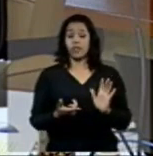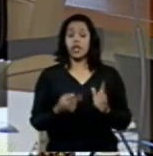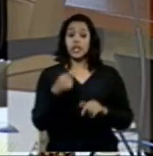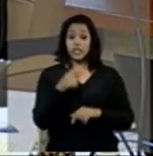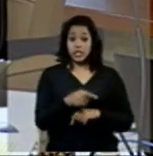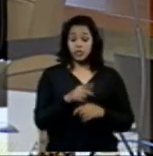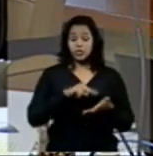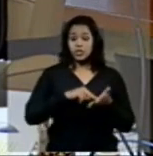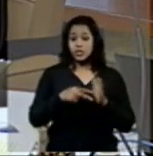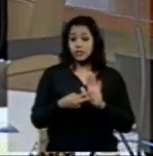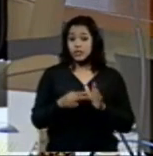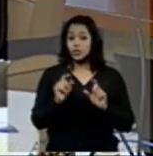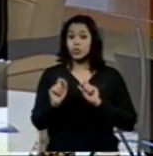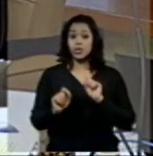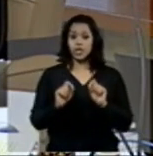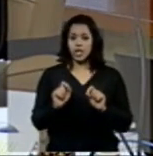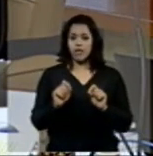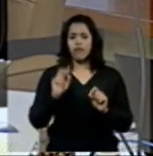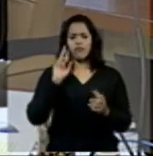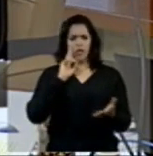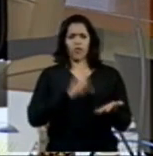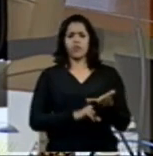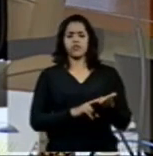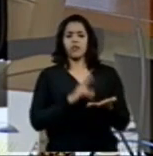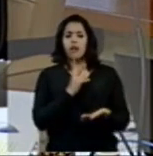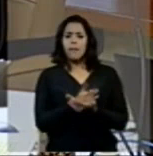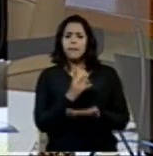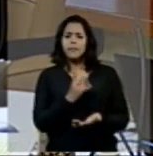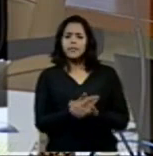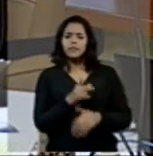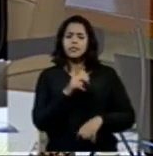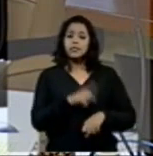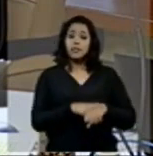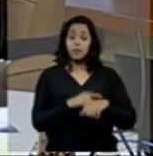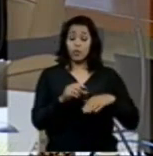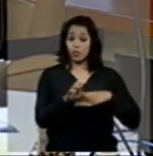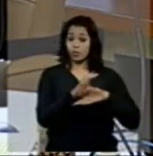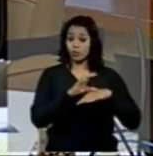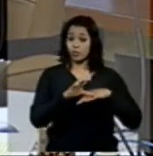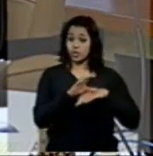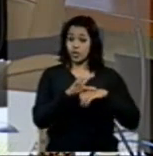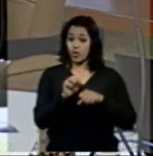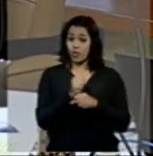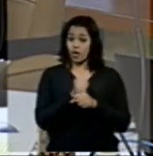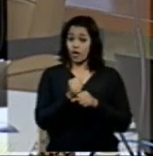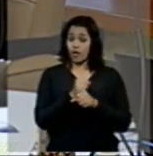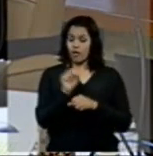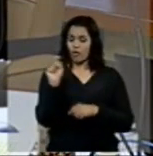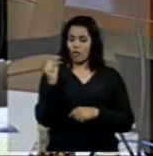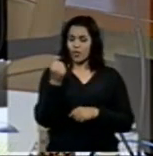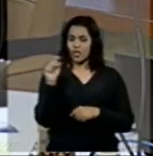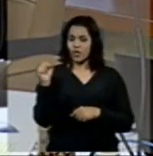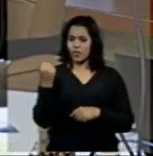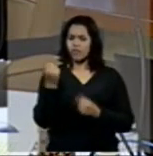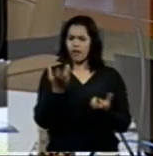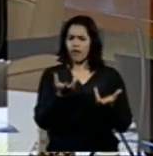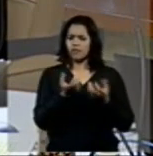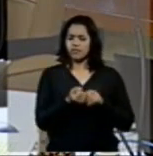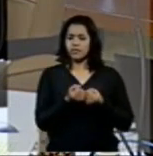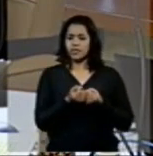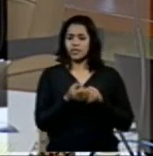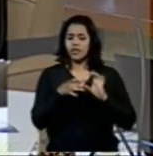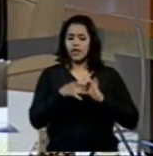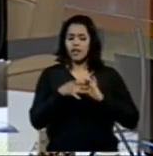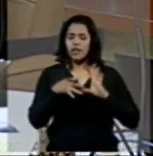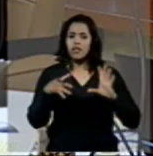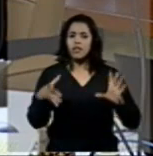Isto significa reconhecer ao mesmo tempo que a Constituição de 88 acolhe a livre iniciativa